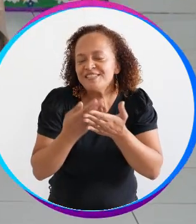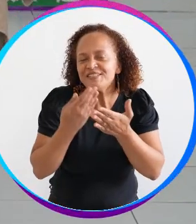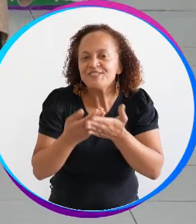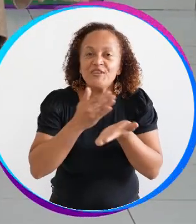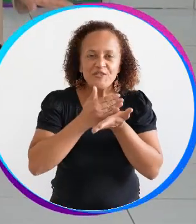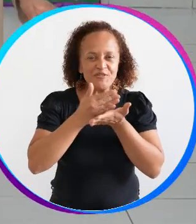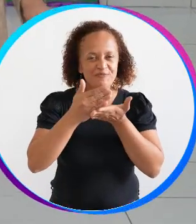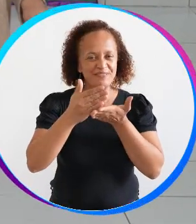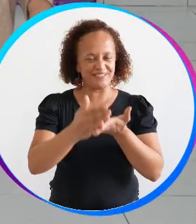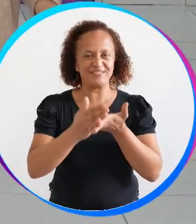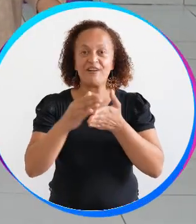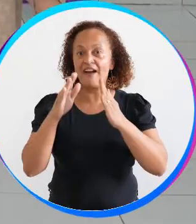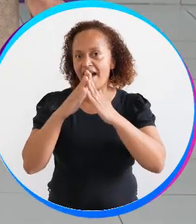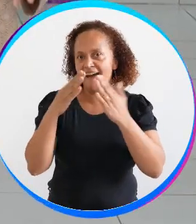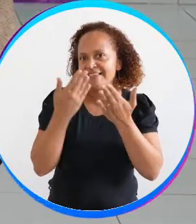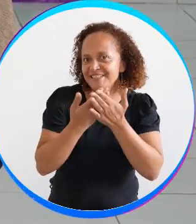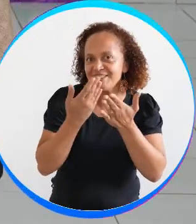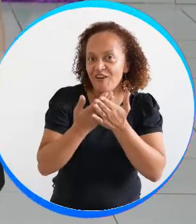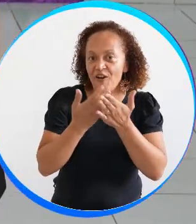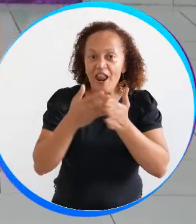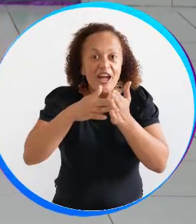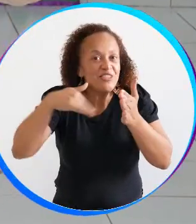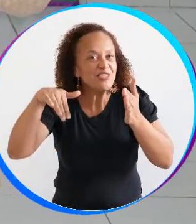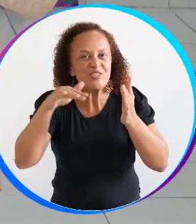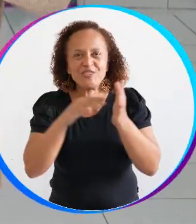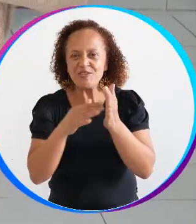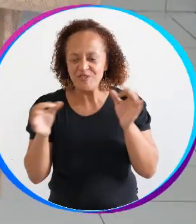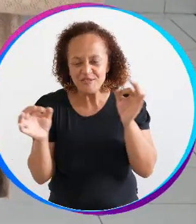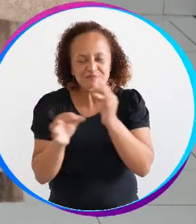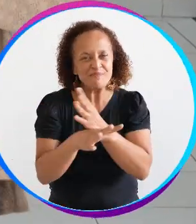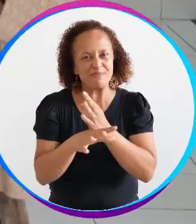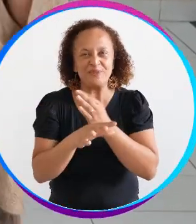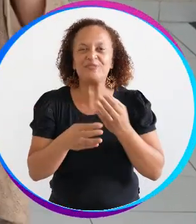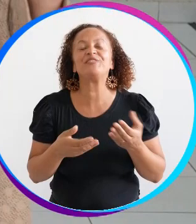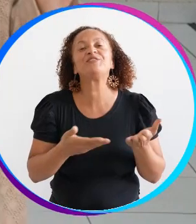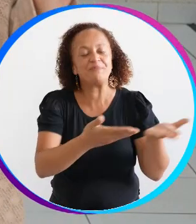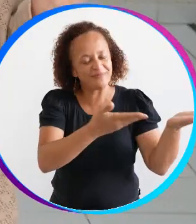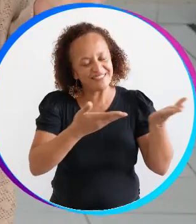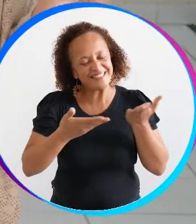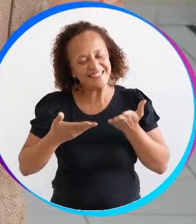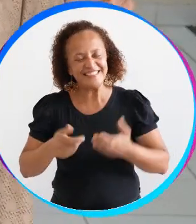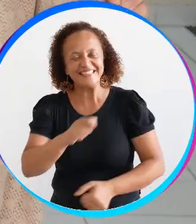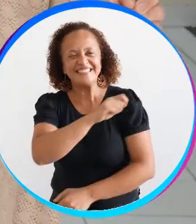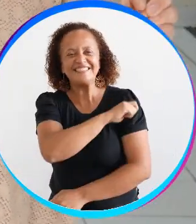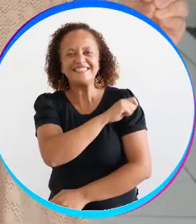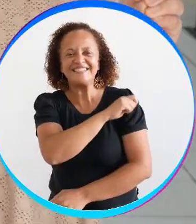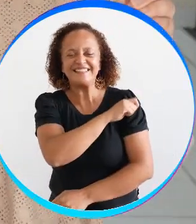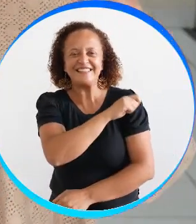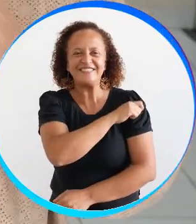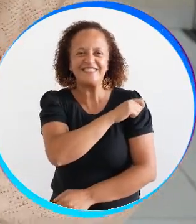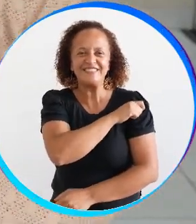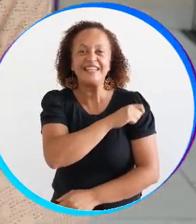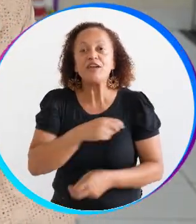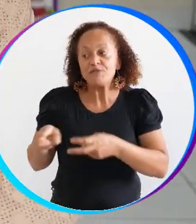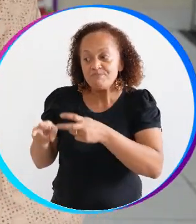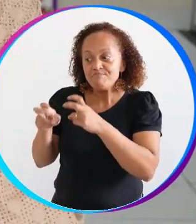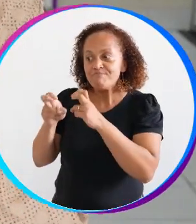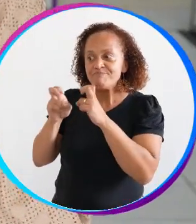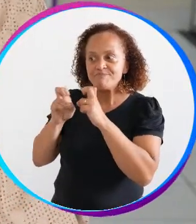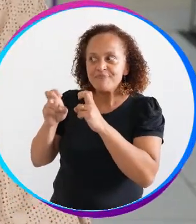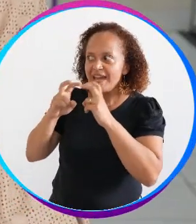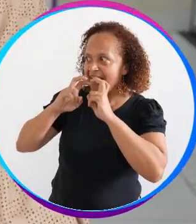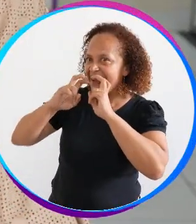o ano letivo começou. A escola já está toda preparadíssima para receber as nossas crianças. E olha